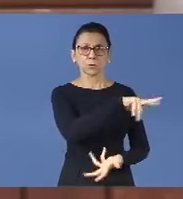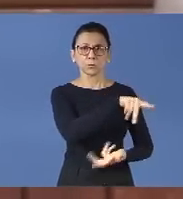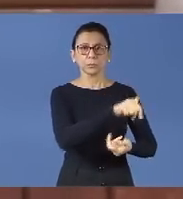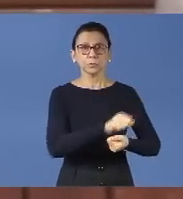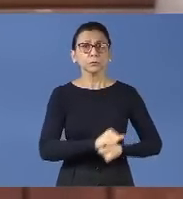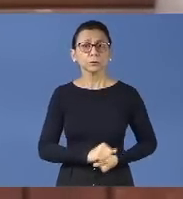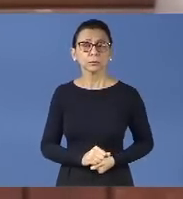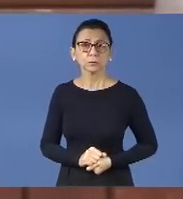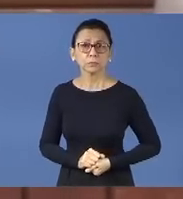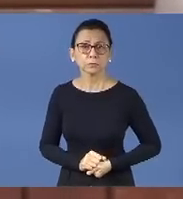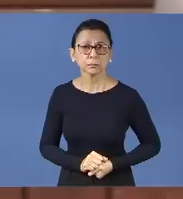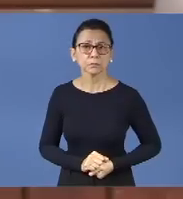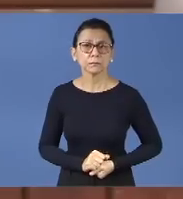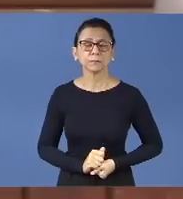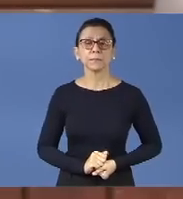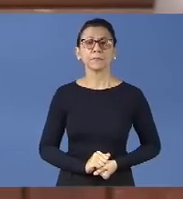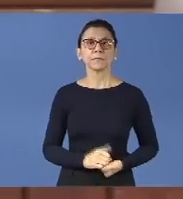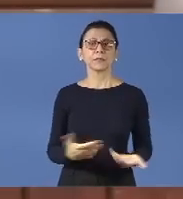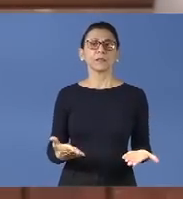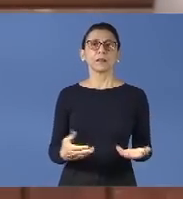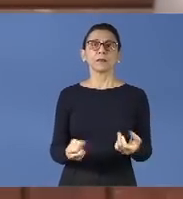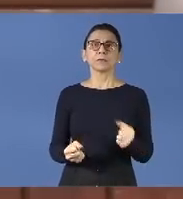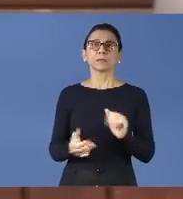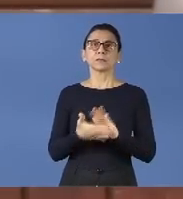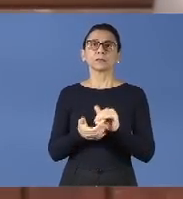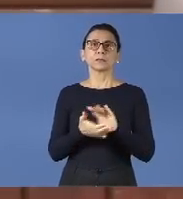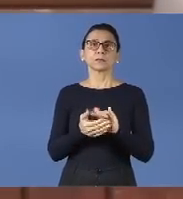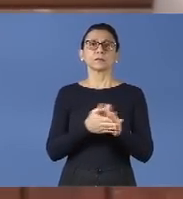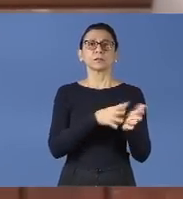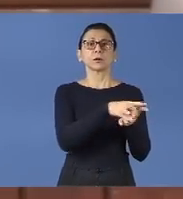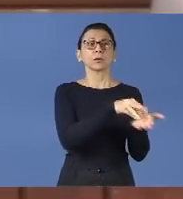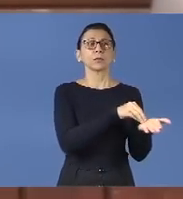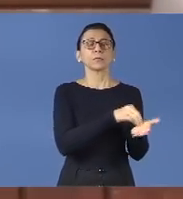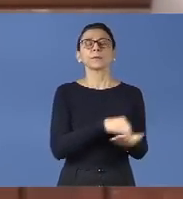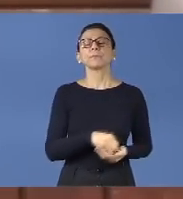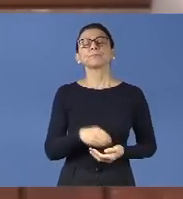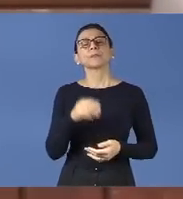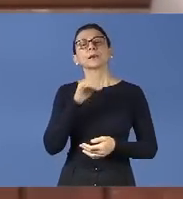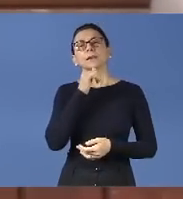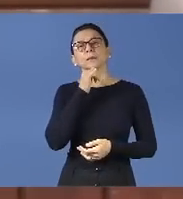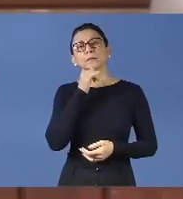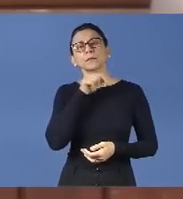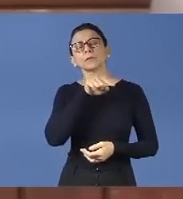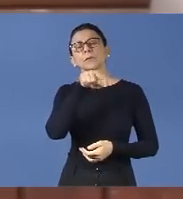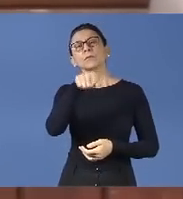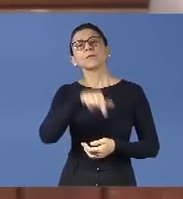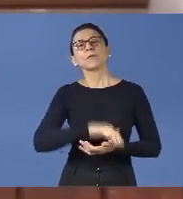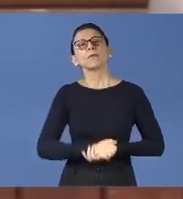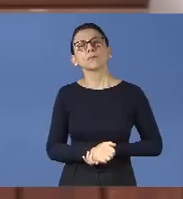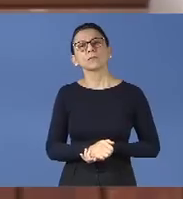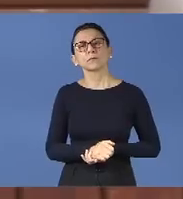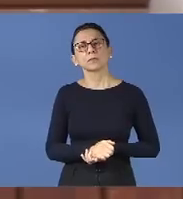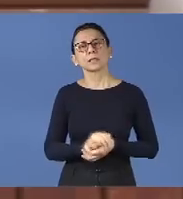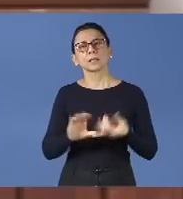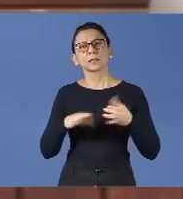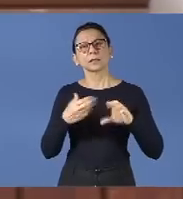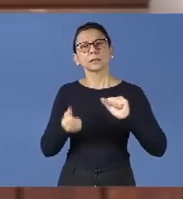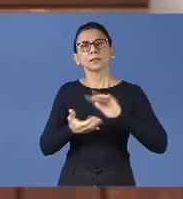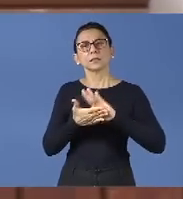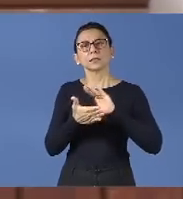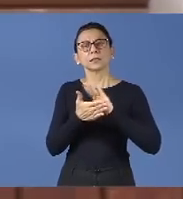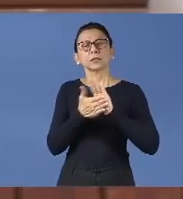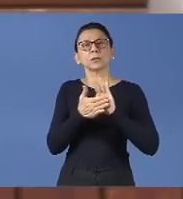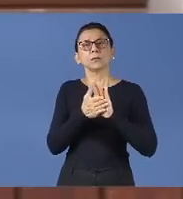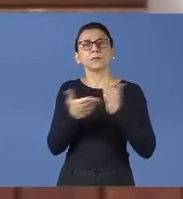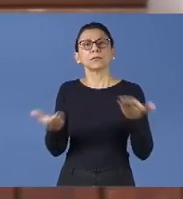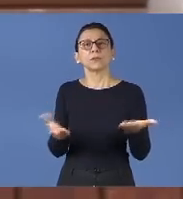O louvor que não é um canto, quer dizer, e daí? Meus irmãos, como é que você vai cantar um hino e vai botar no... E daí? No meio do